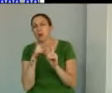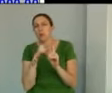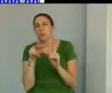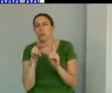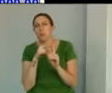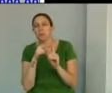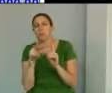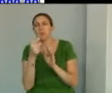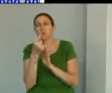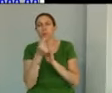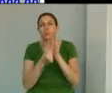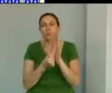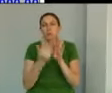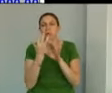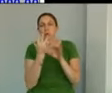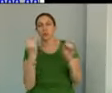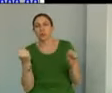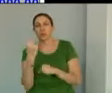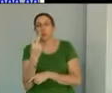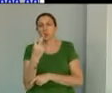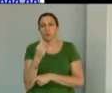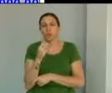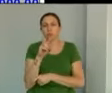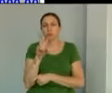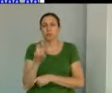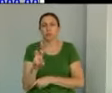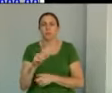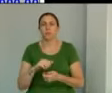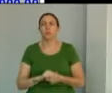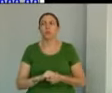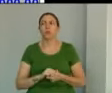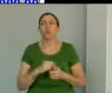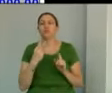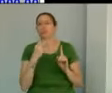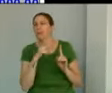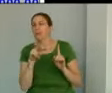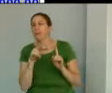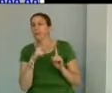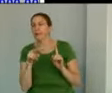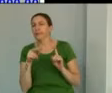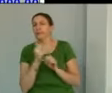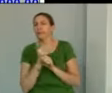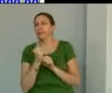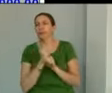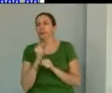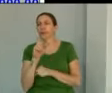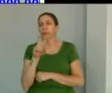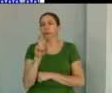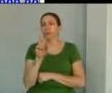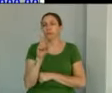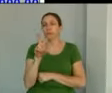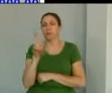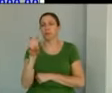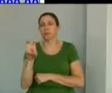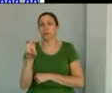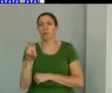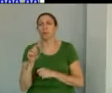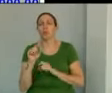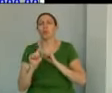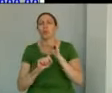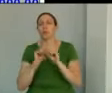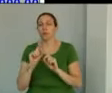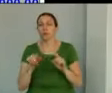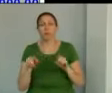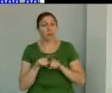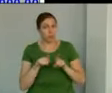2025. Então, a receita que nós estimamos aí para 2025, e outro detalhe, quando na